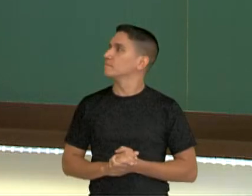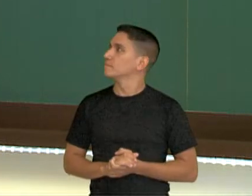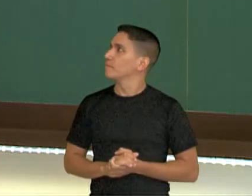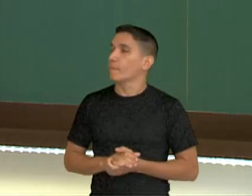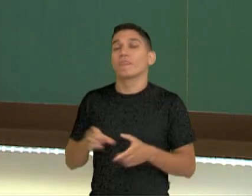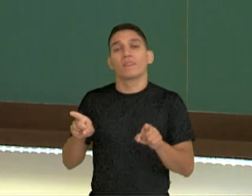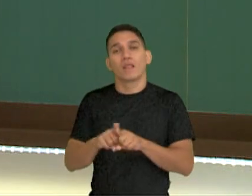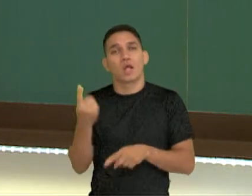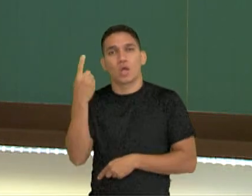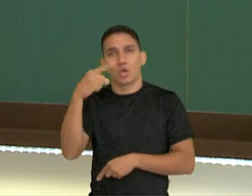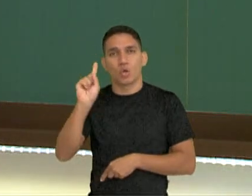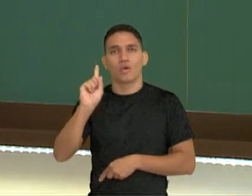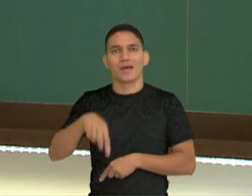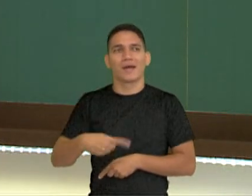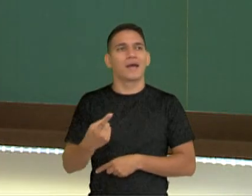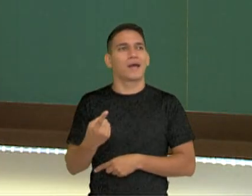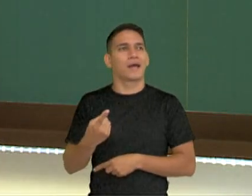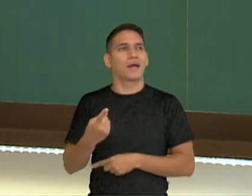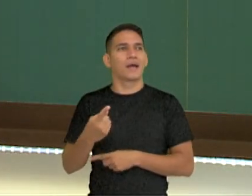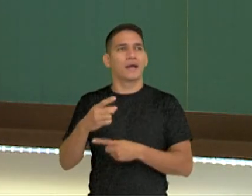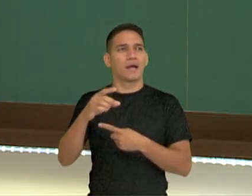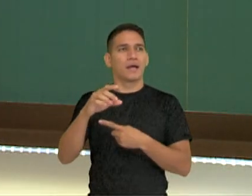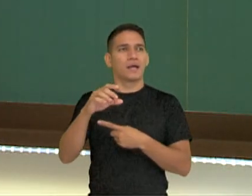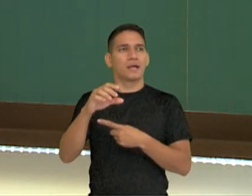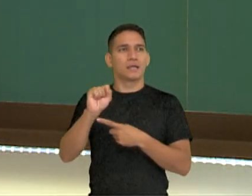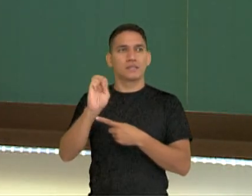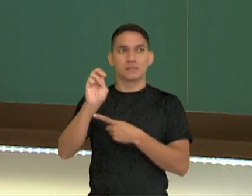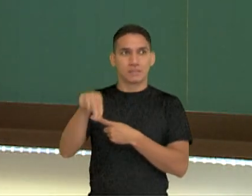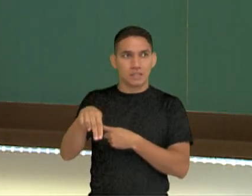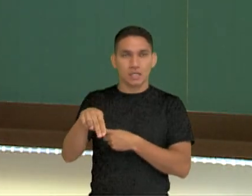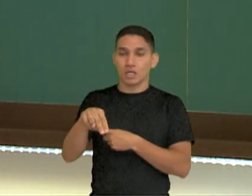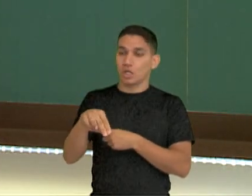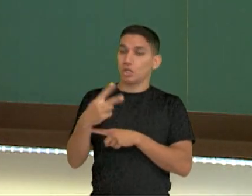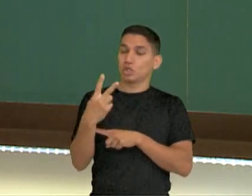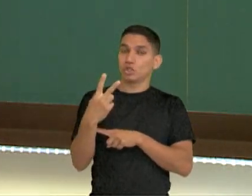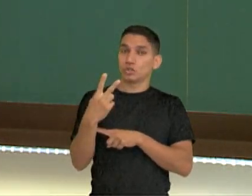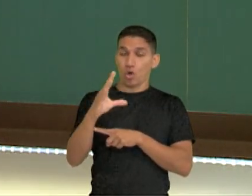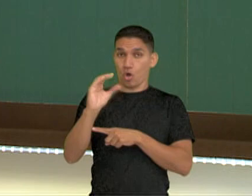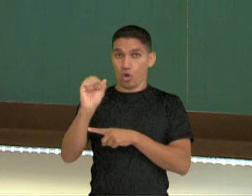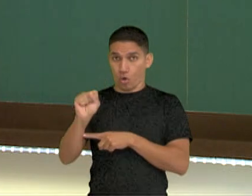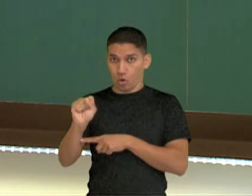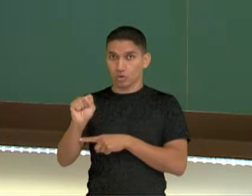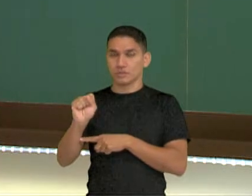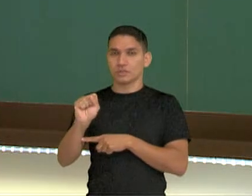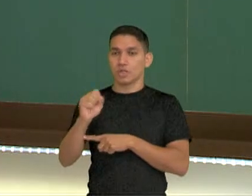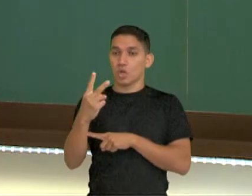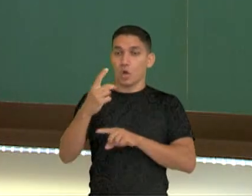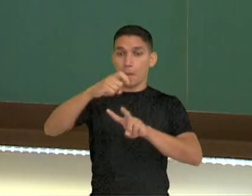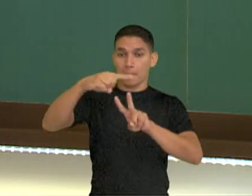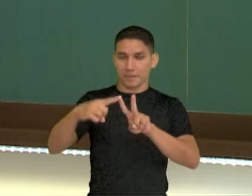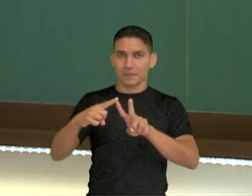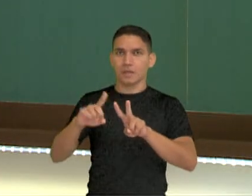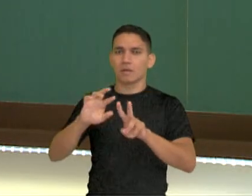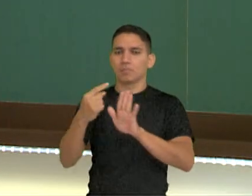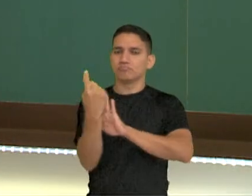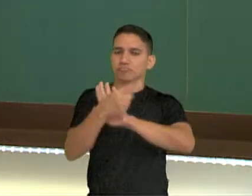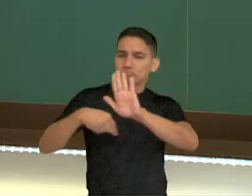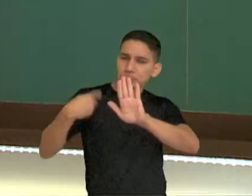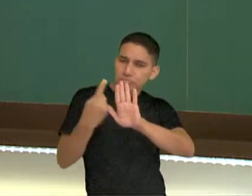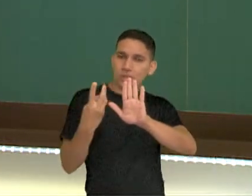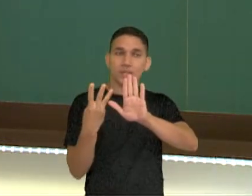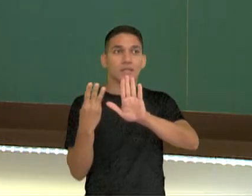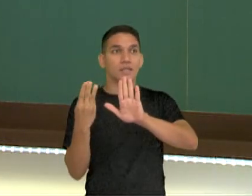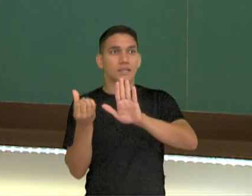fim, o cosseno de 2π. 2π é a volta toda da circunferência, está exatamente coincidindo com o ângulo de